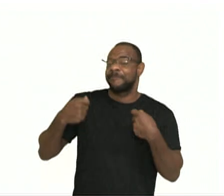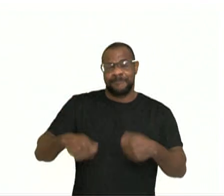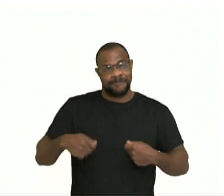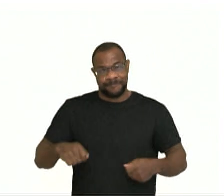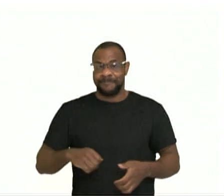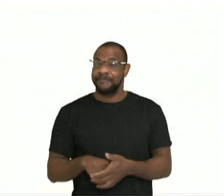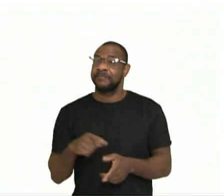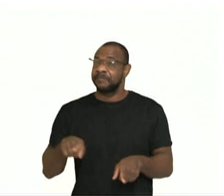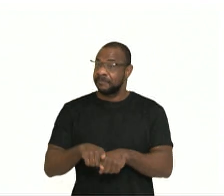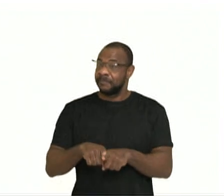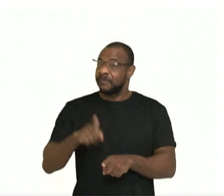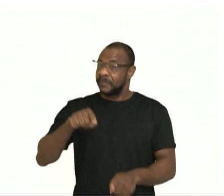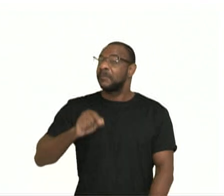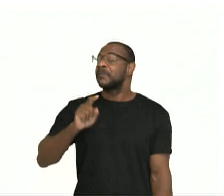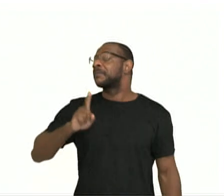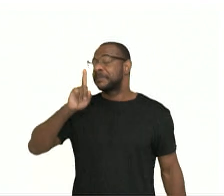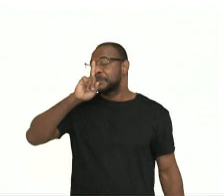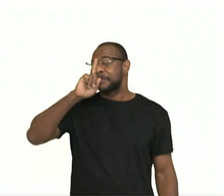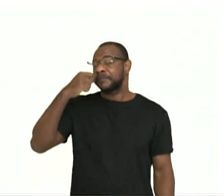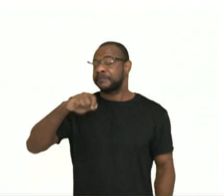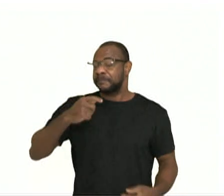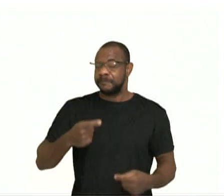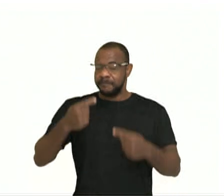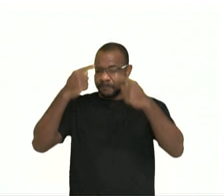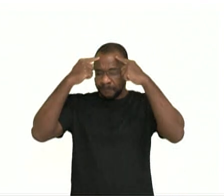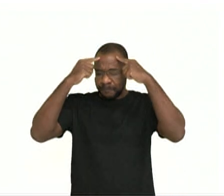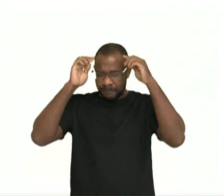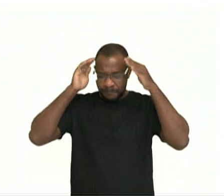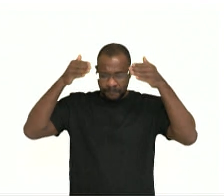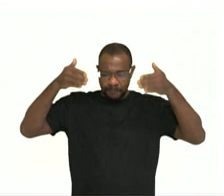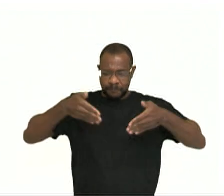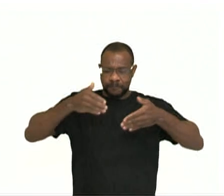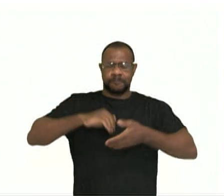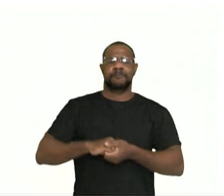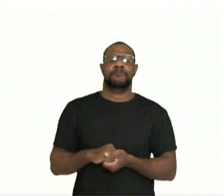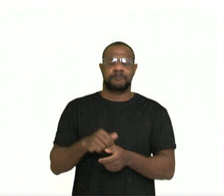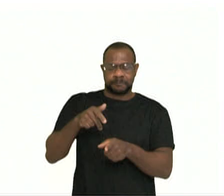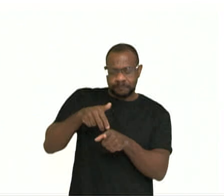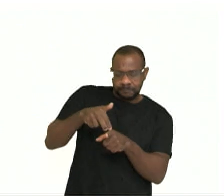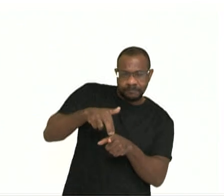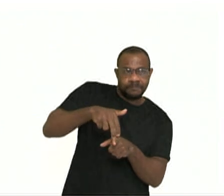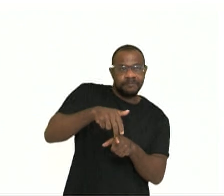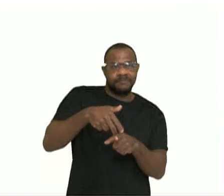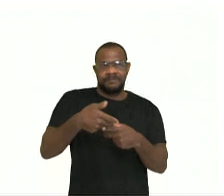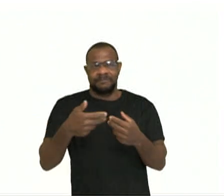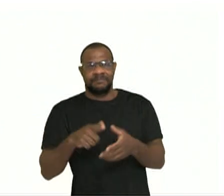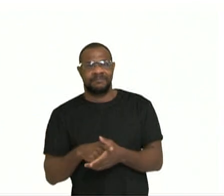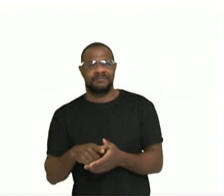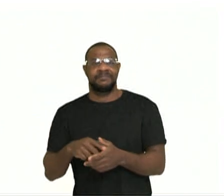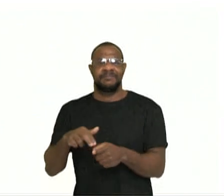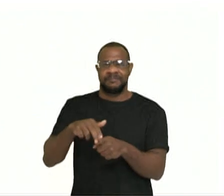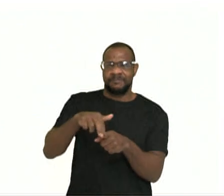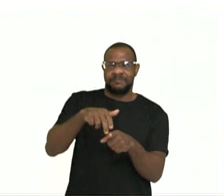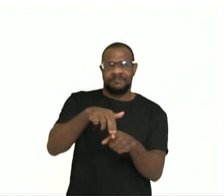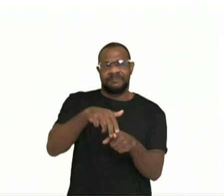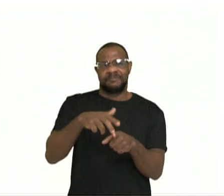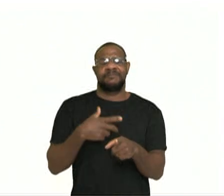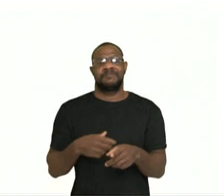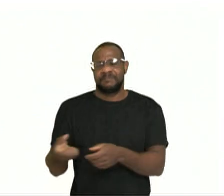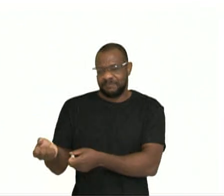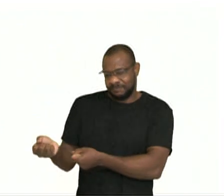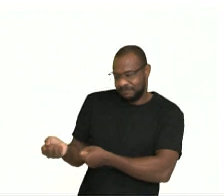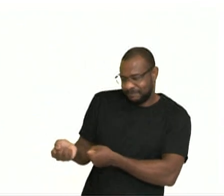números perigosos que existem muita concentração, força dos artistas, né? Exemplos, temos aqui a corda bamba, cabo de